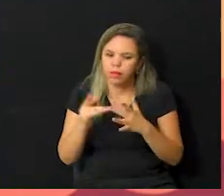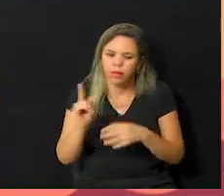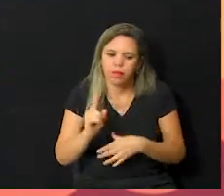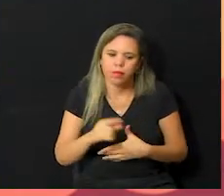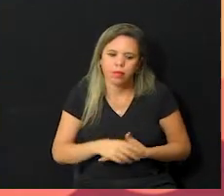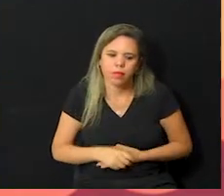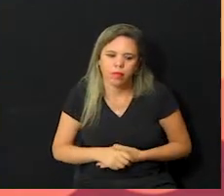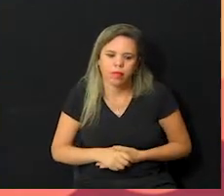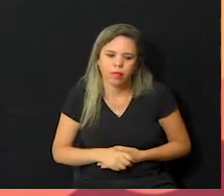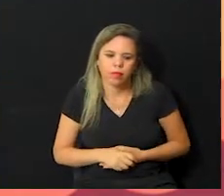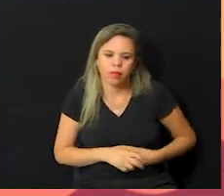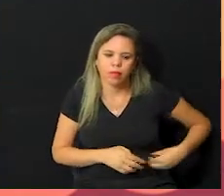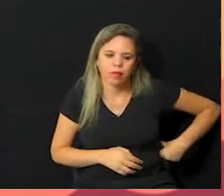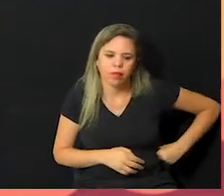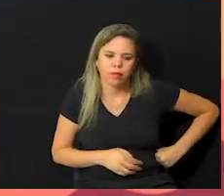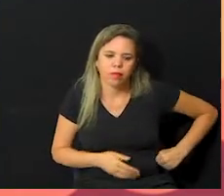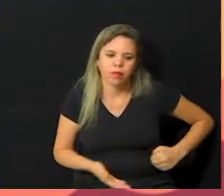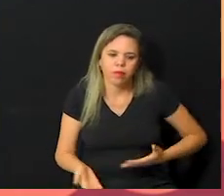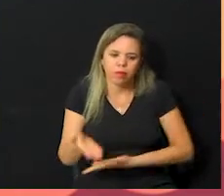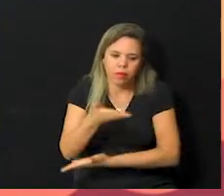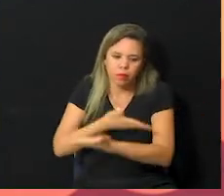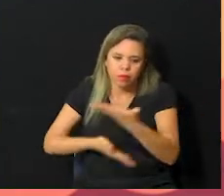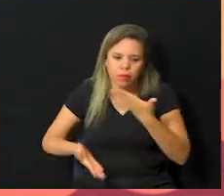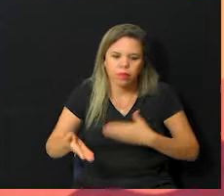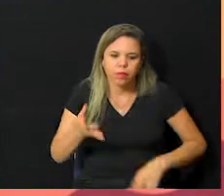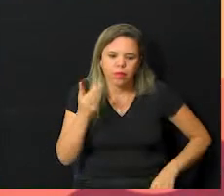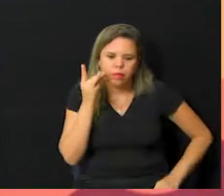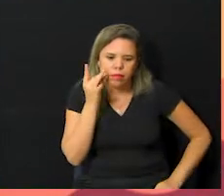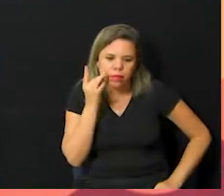esse contato, né? Mas a troca de